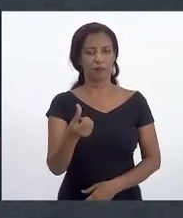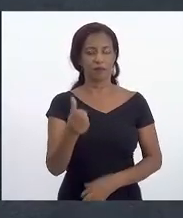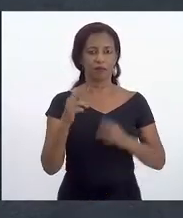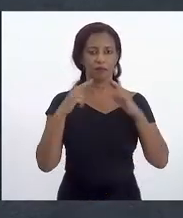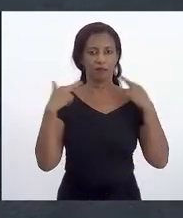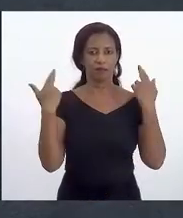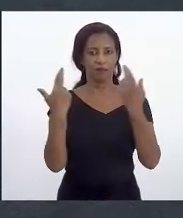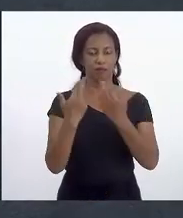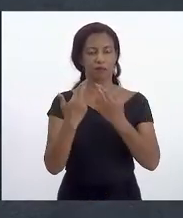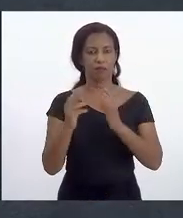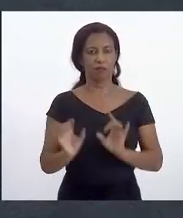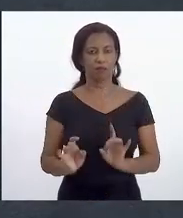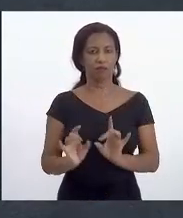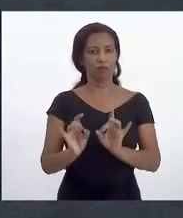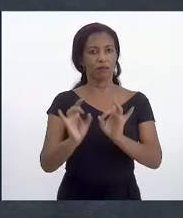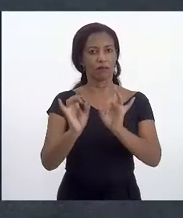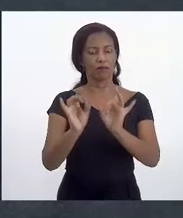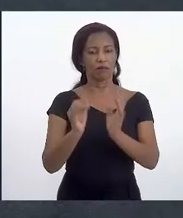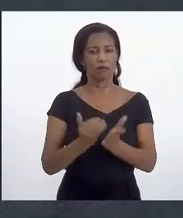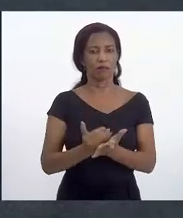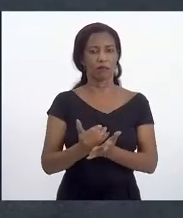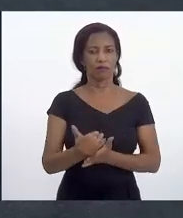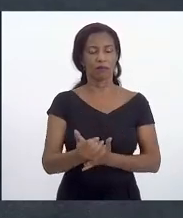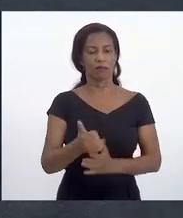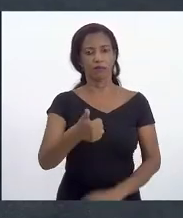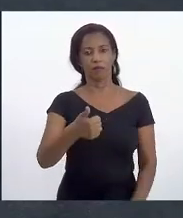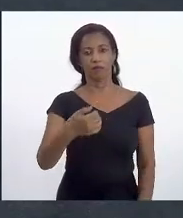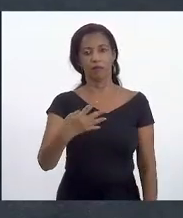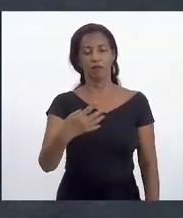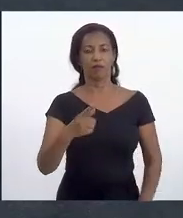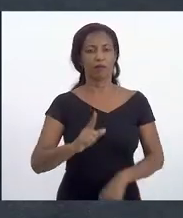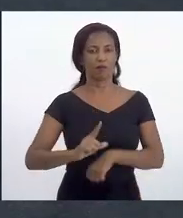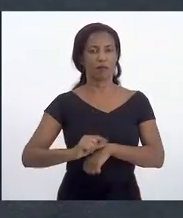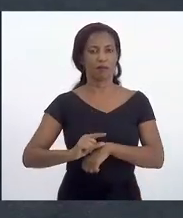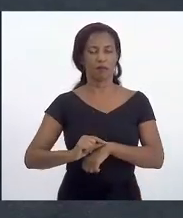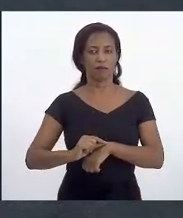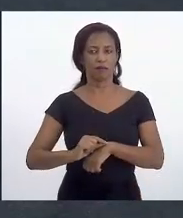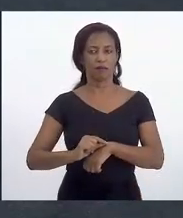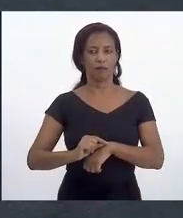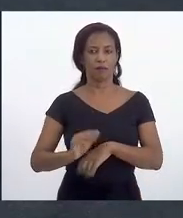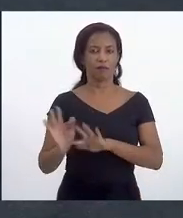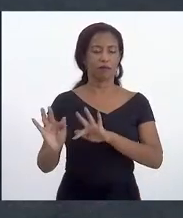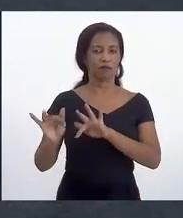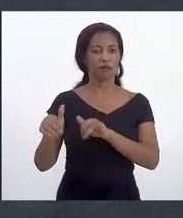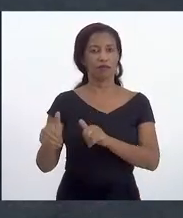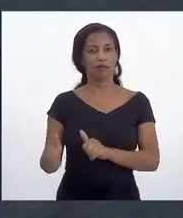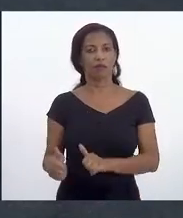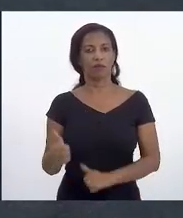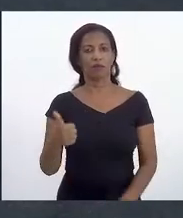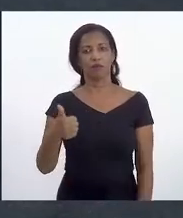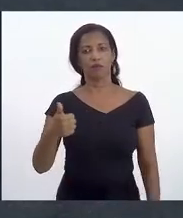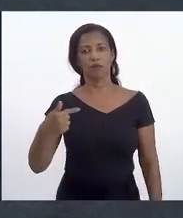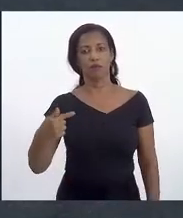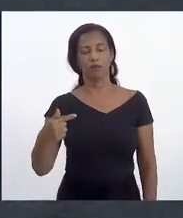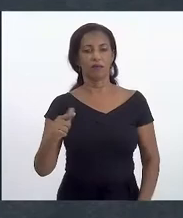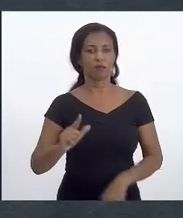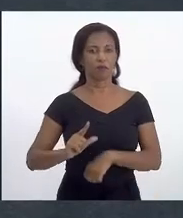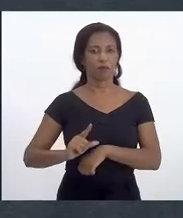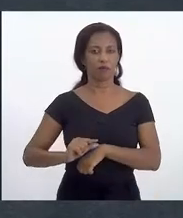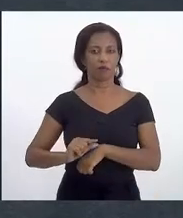sessão ordinária que inicia das14horas encerrou-se às